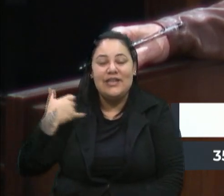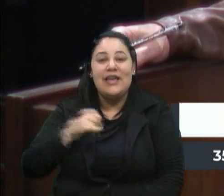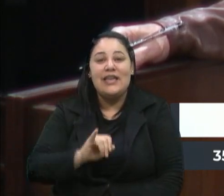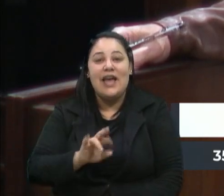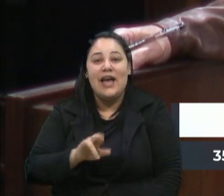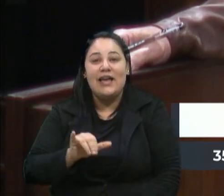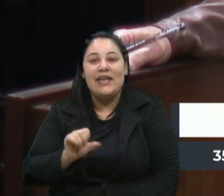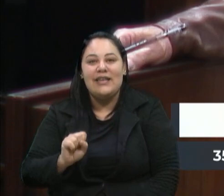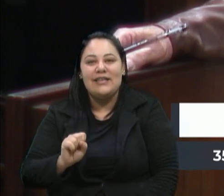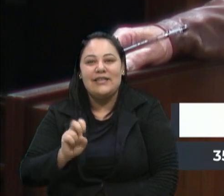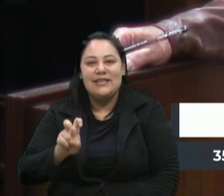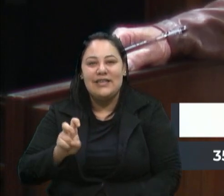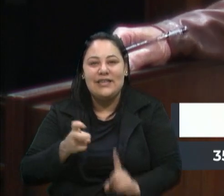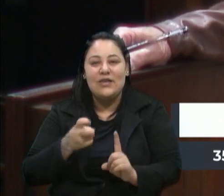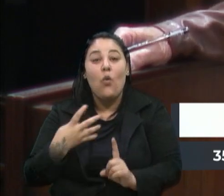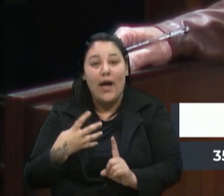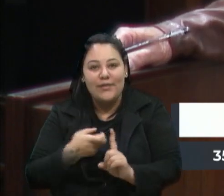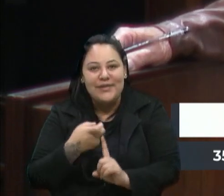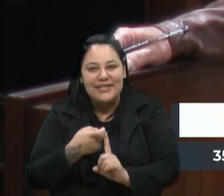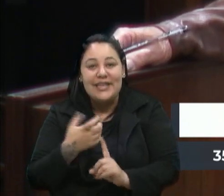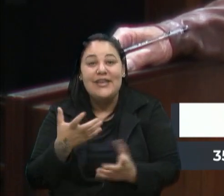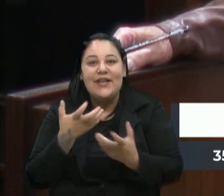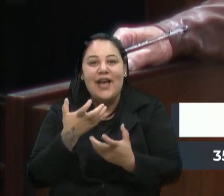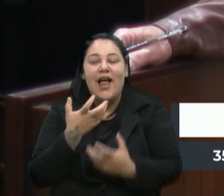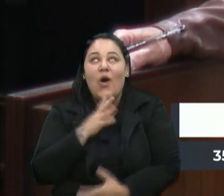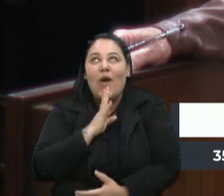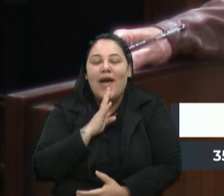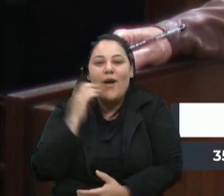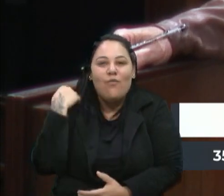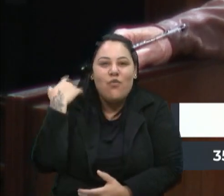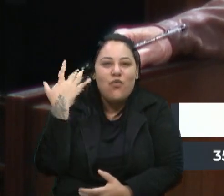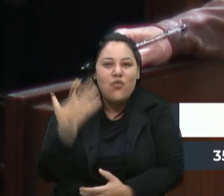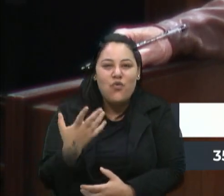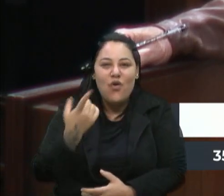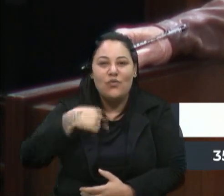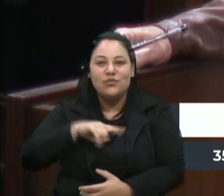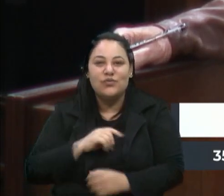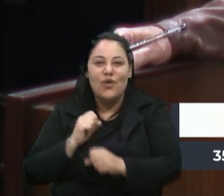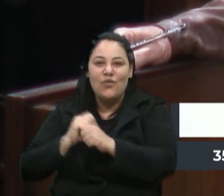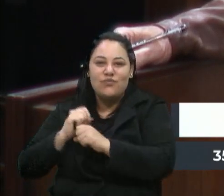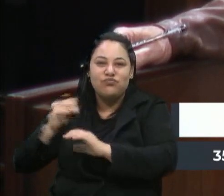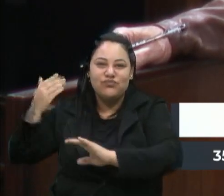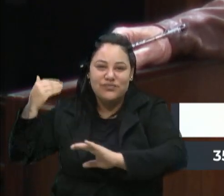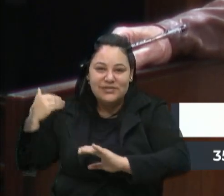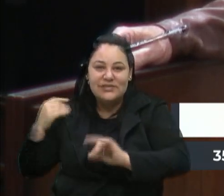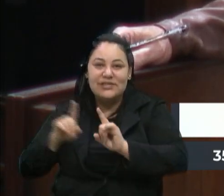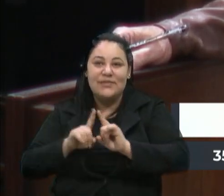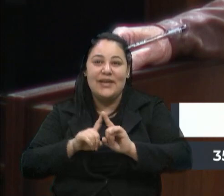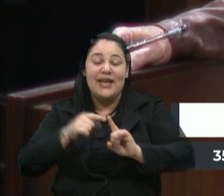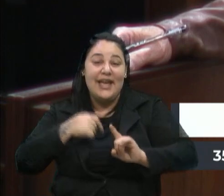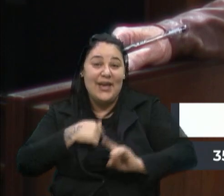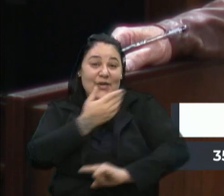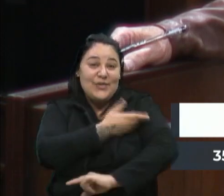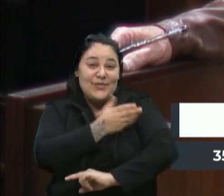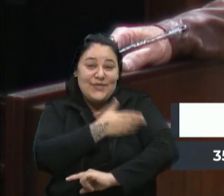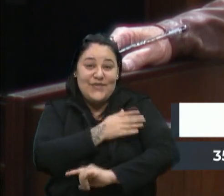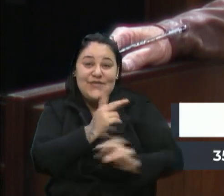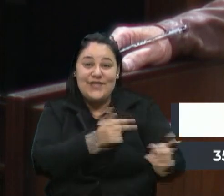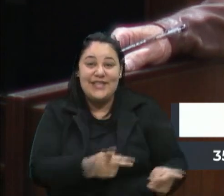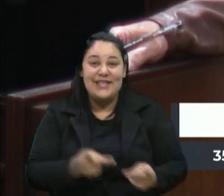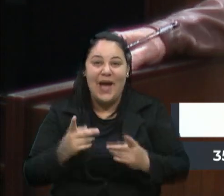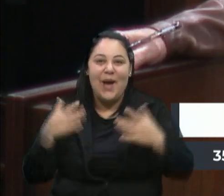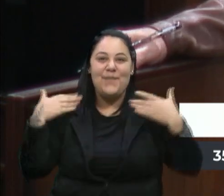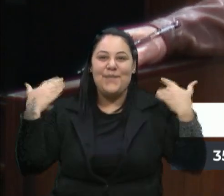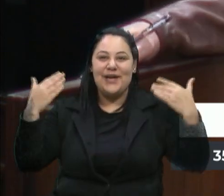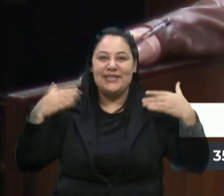que elas conheçam a nossa história, o nosso passado. Costumo levar a Cecília para conhecer nossos